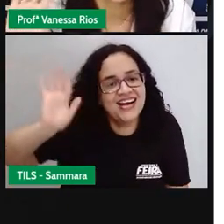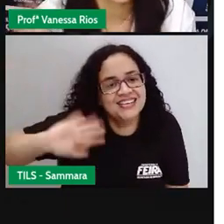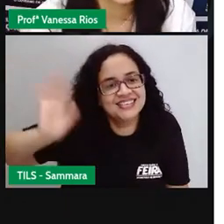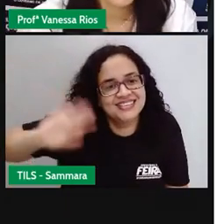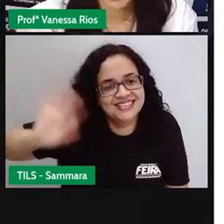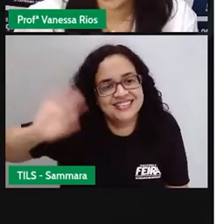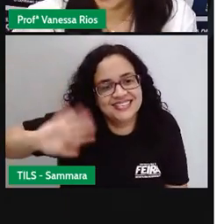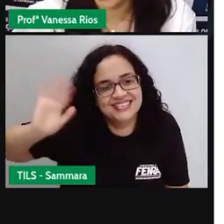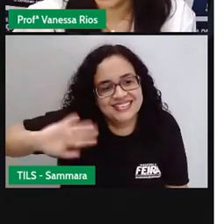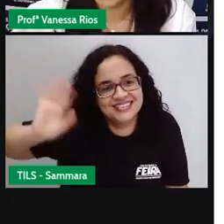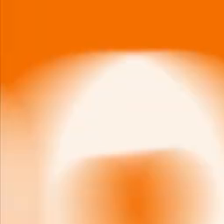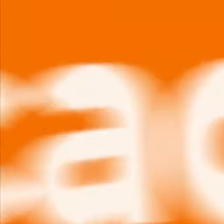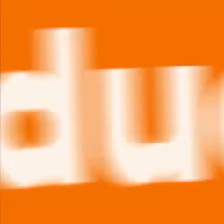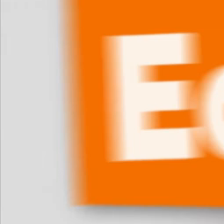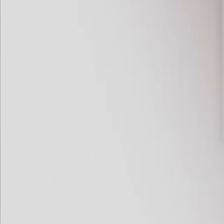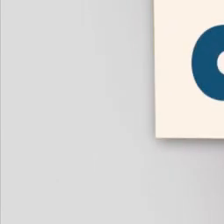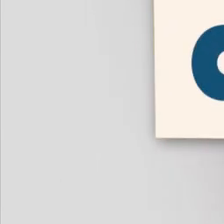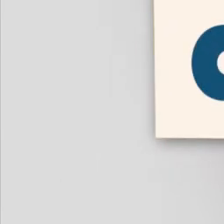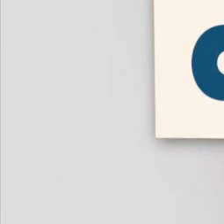tchau. Viu, turma?